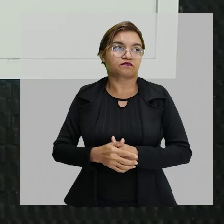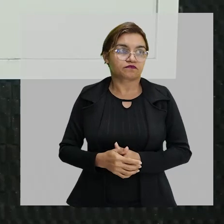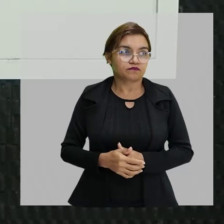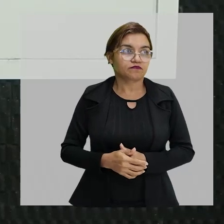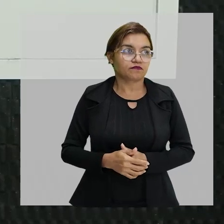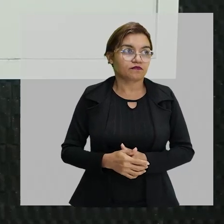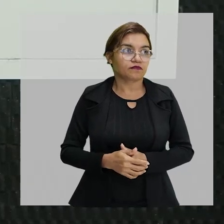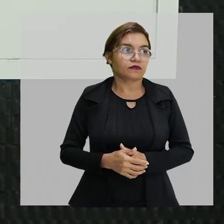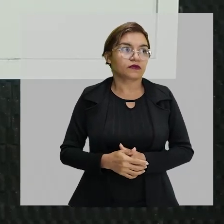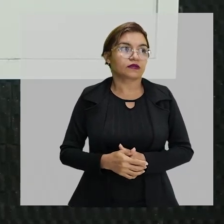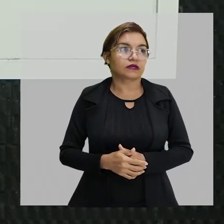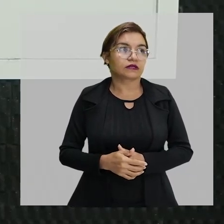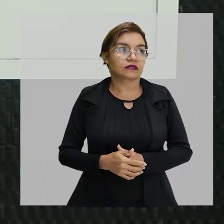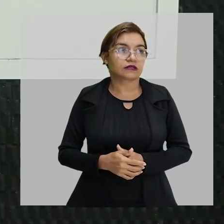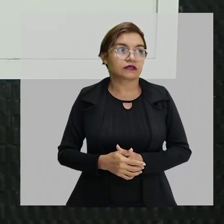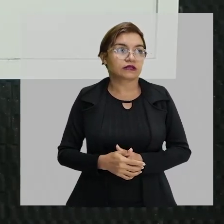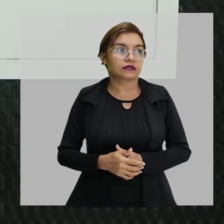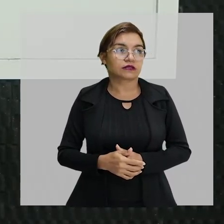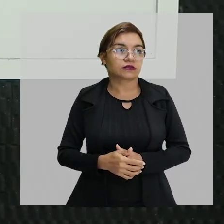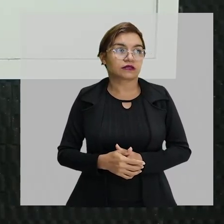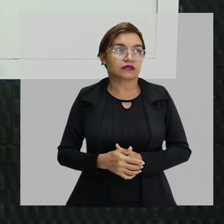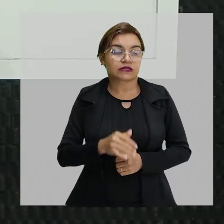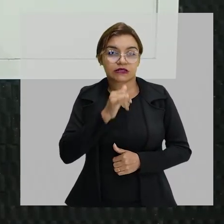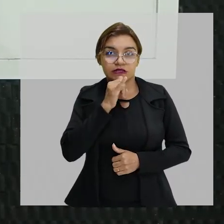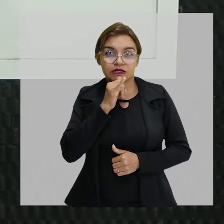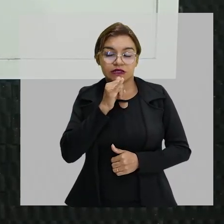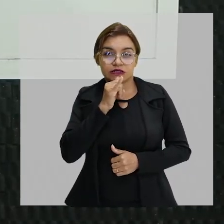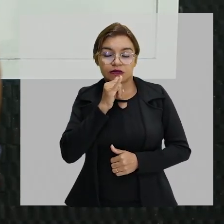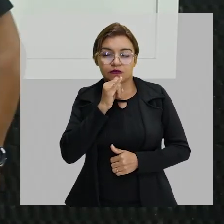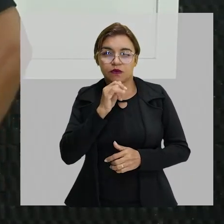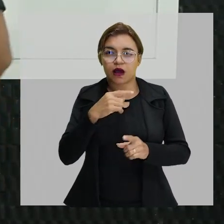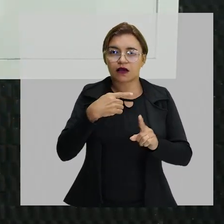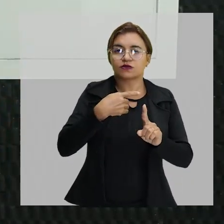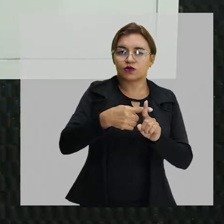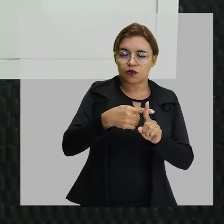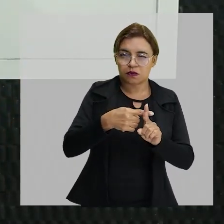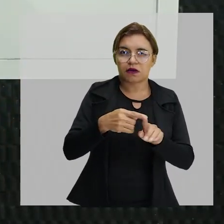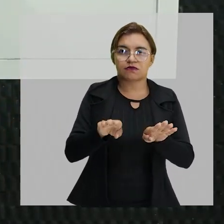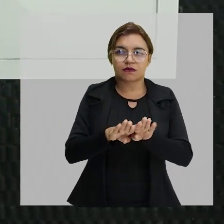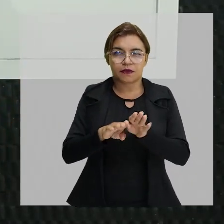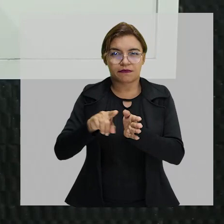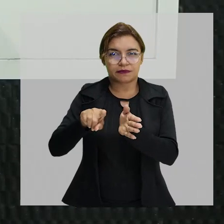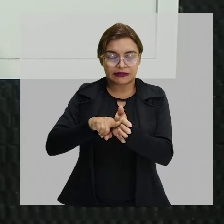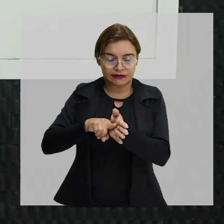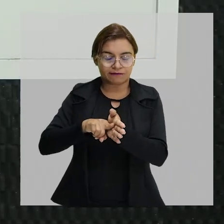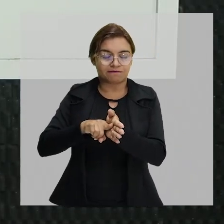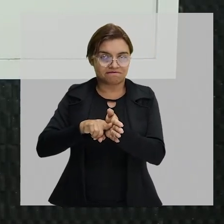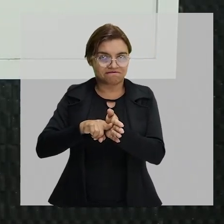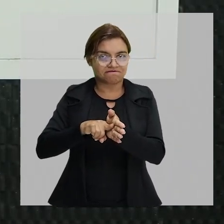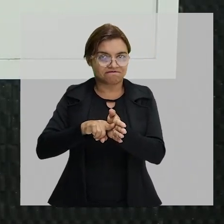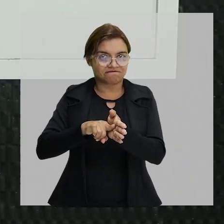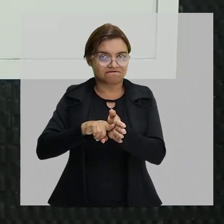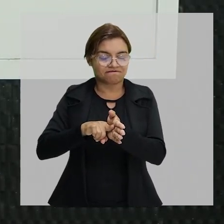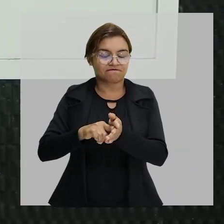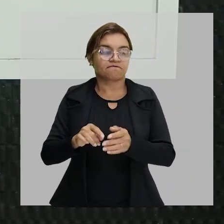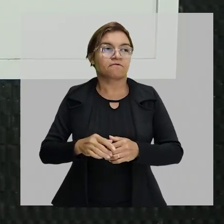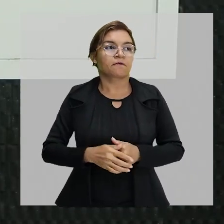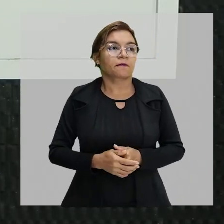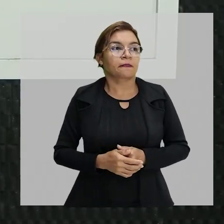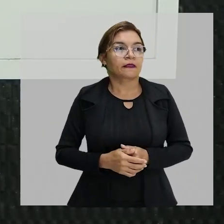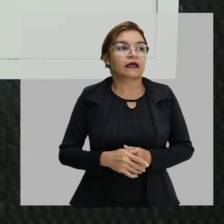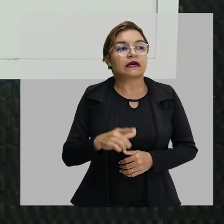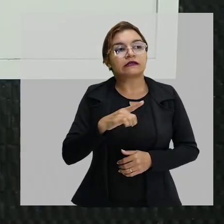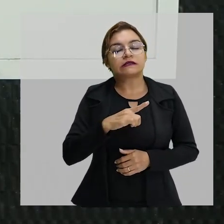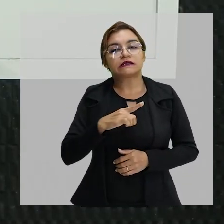transformam soma em produtos do seno, né? Existem também essas duas outras fórmulas aqui que faz